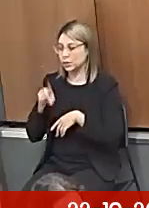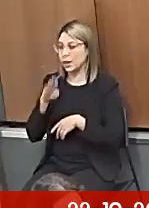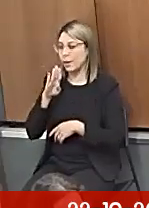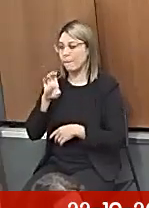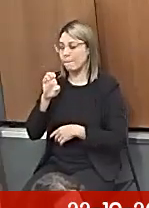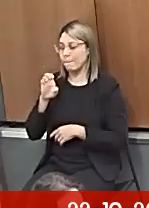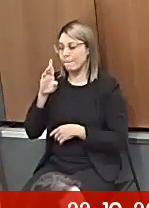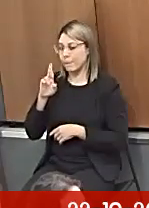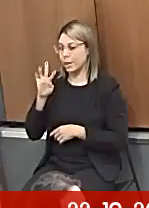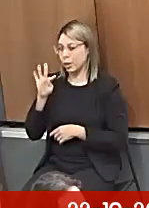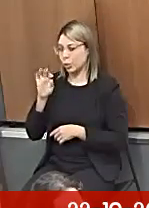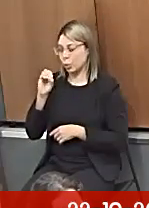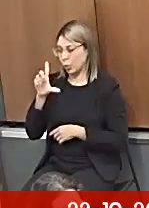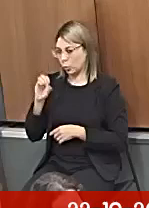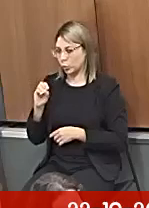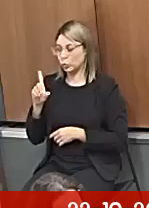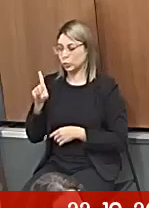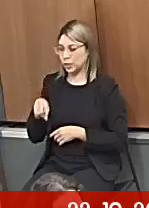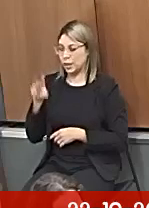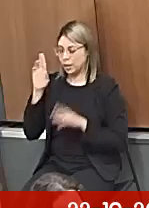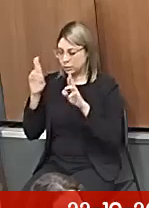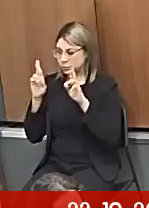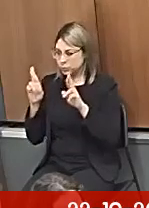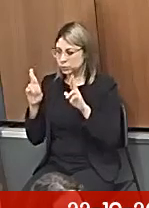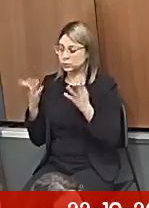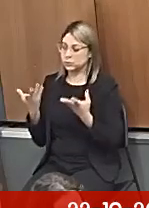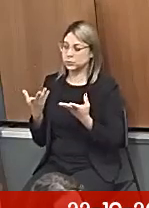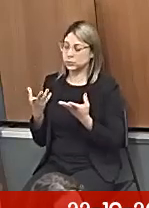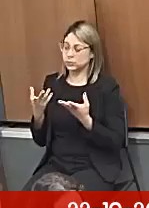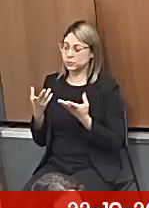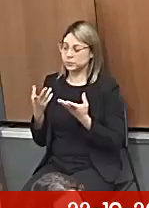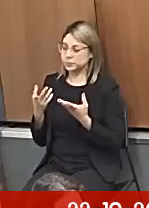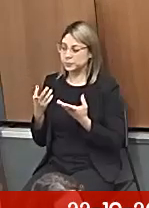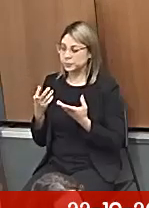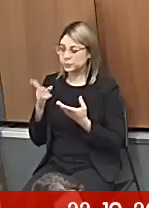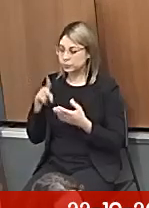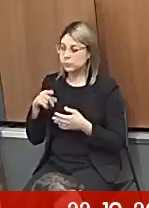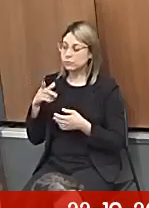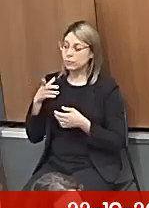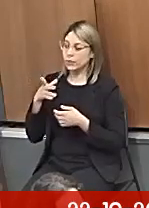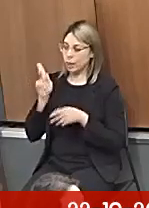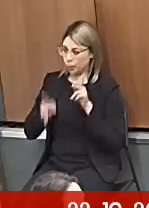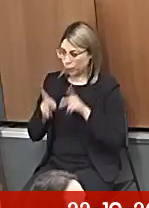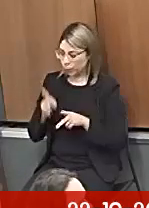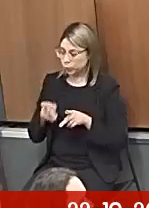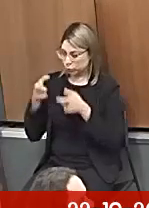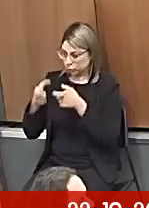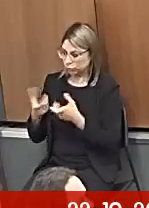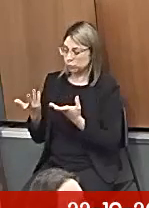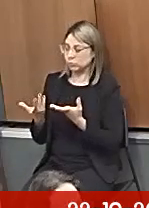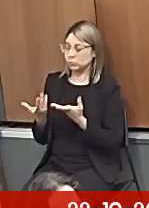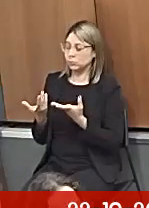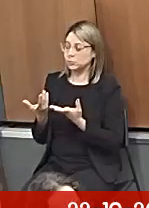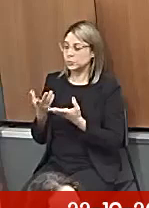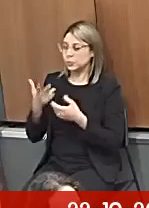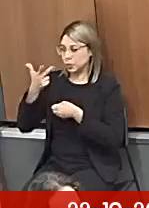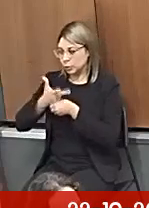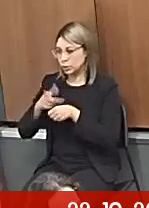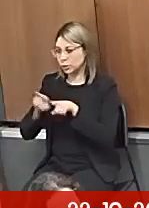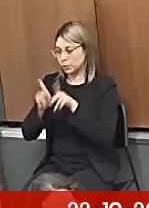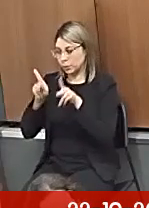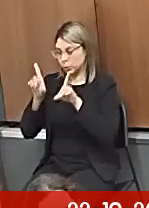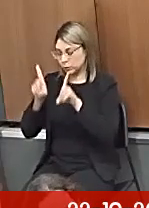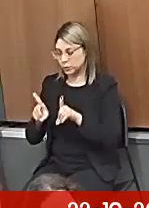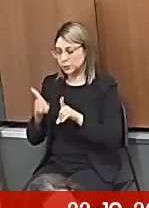coordenador da Coordenadoria Especializada da Pessoa com Deficiência e Idoso, da promotoria, e